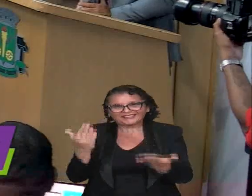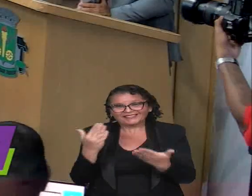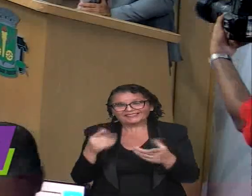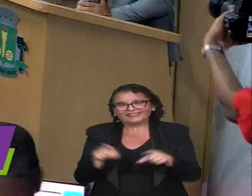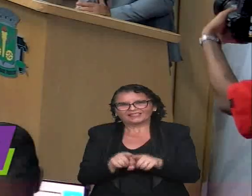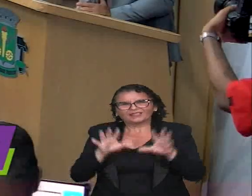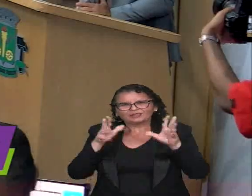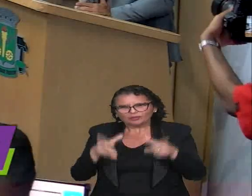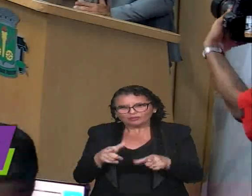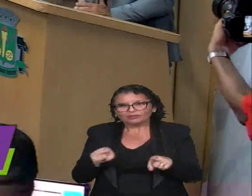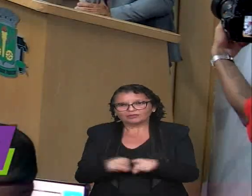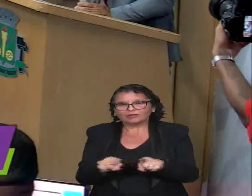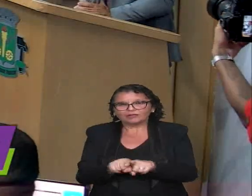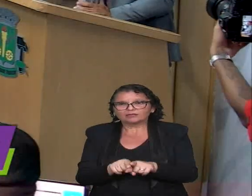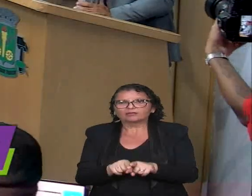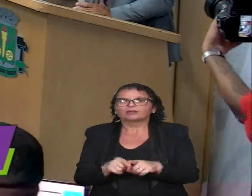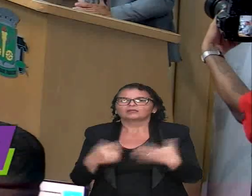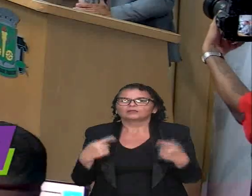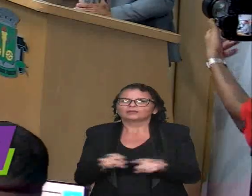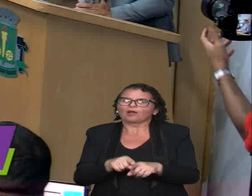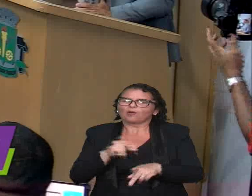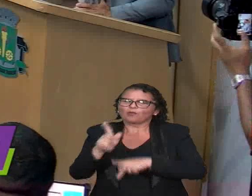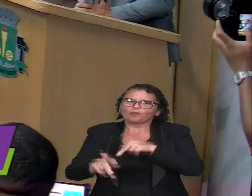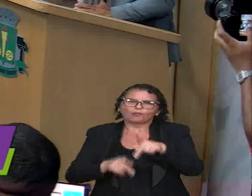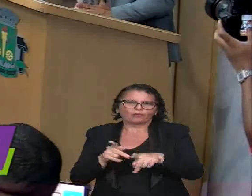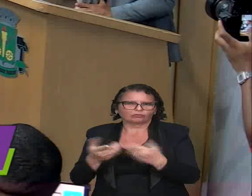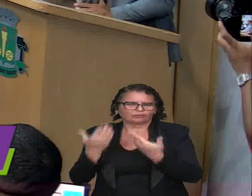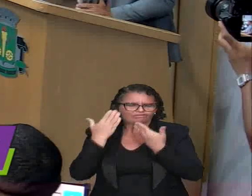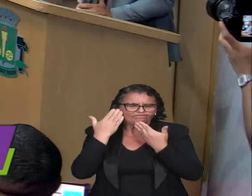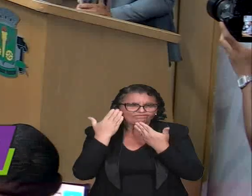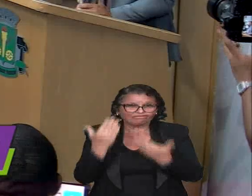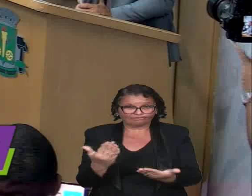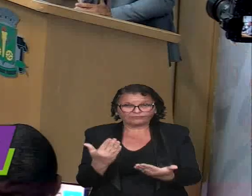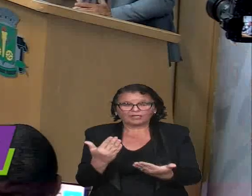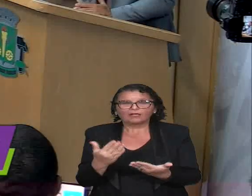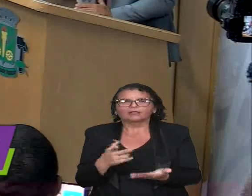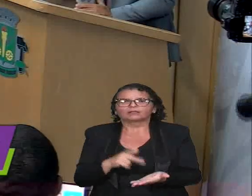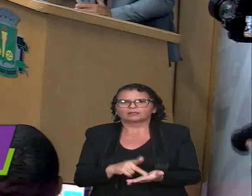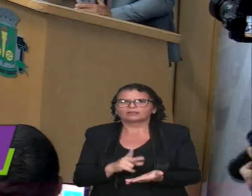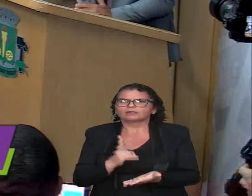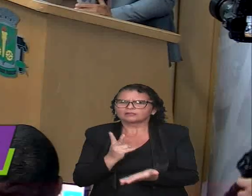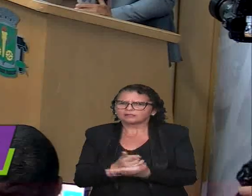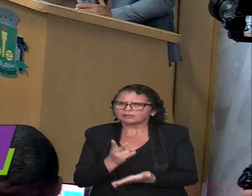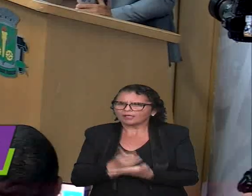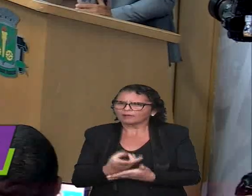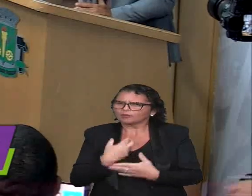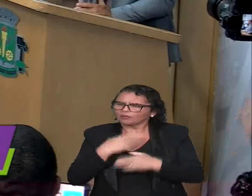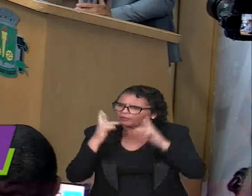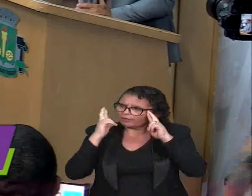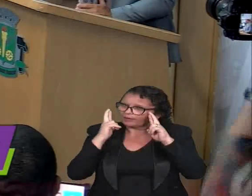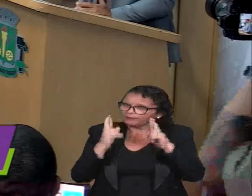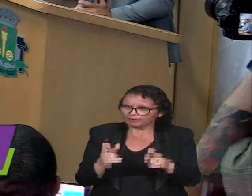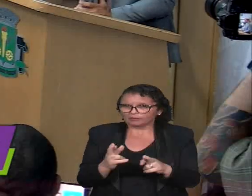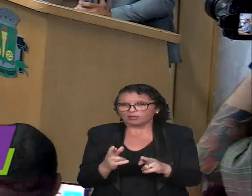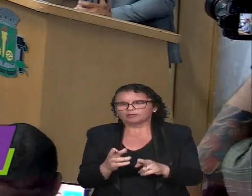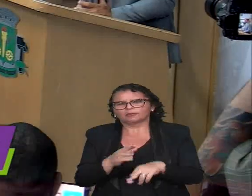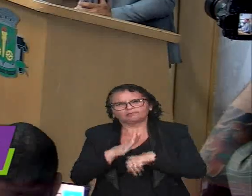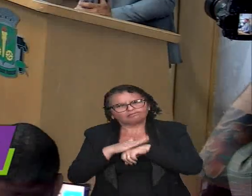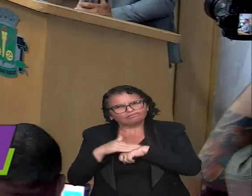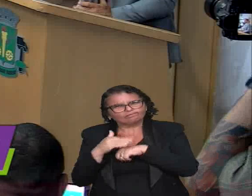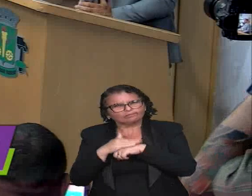nossos colaboradores em especial a nossa população que sempre de maneira muito respeitosa muito